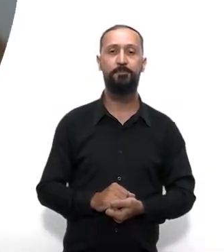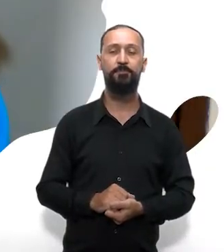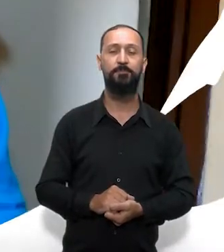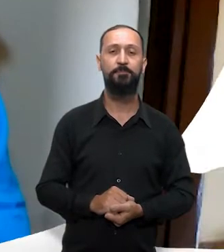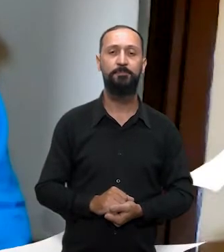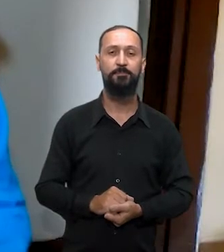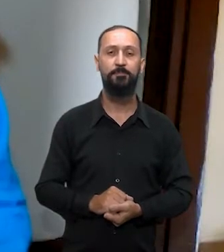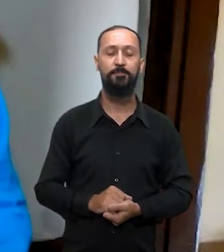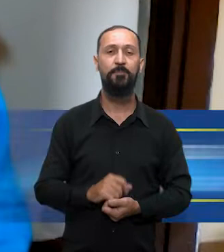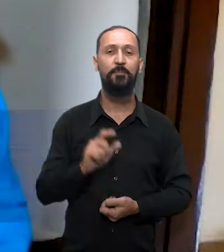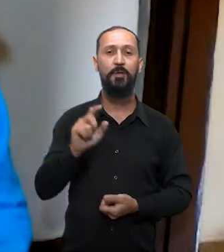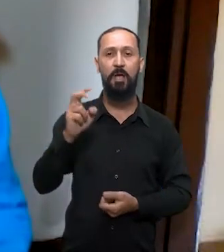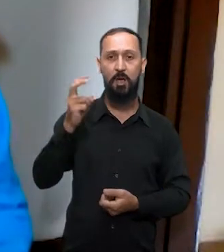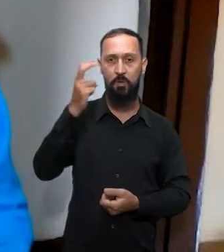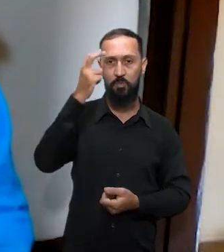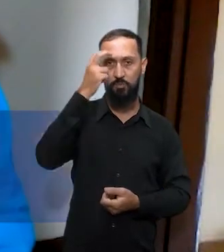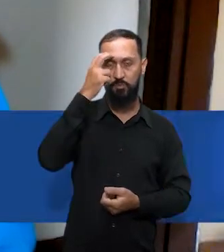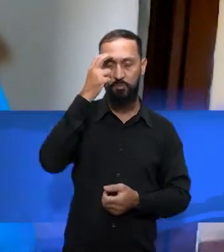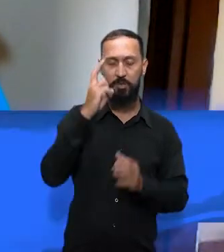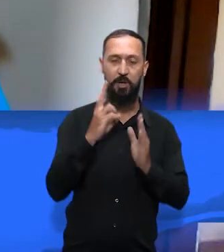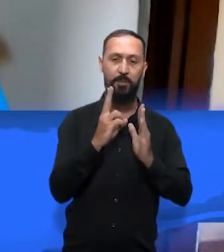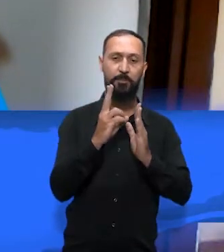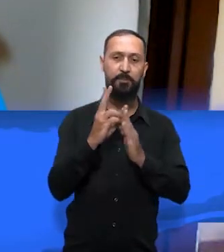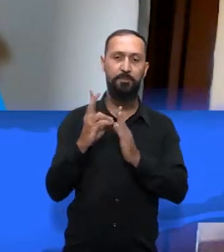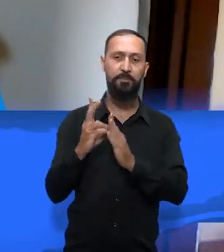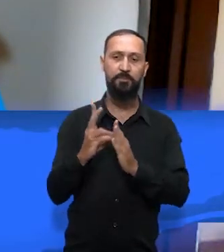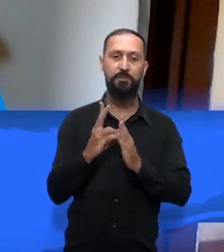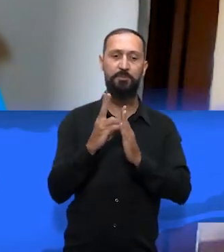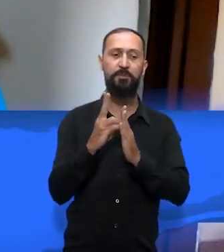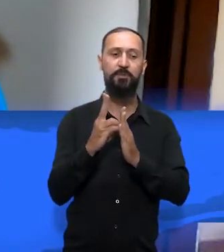relação à cultura indígena,